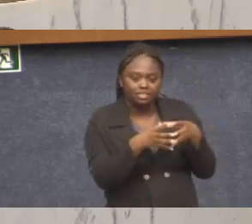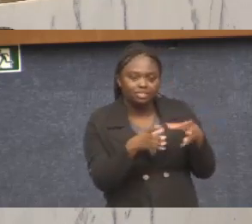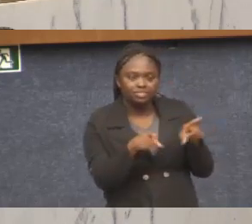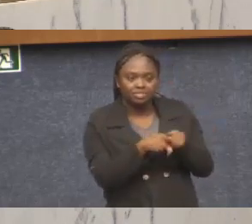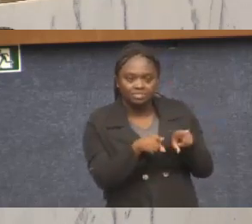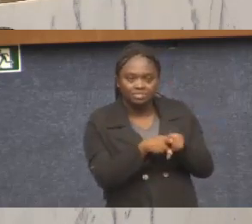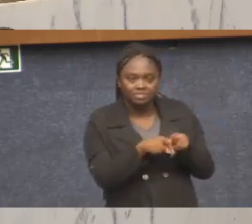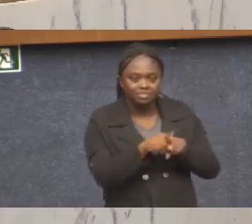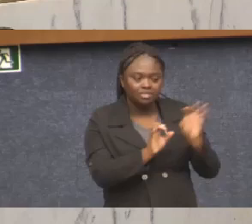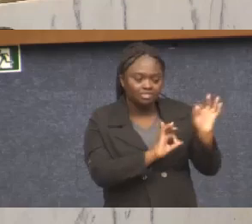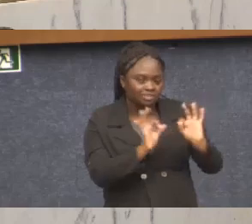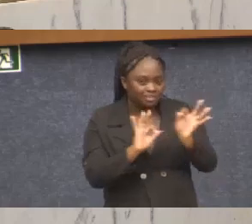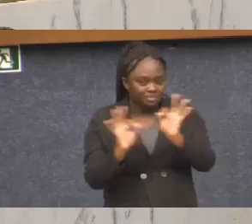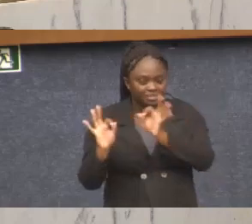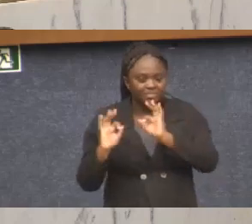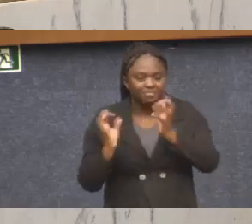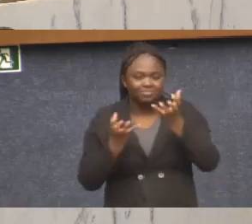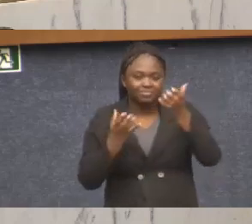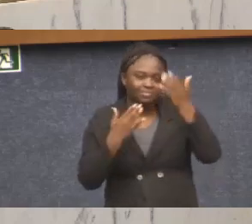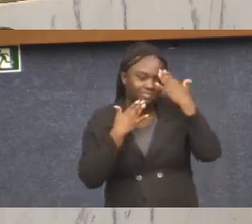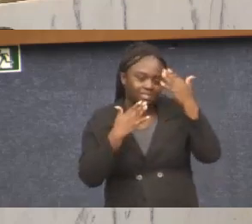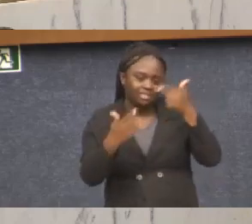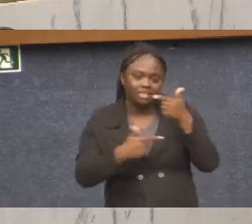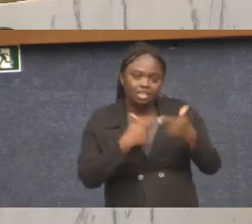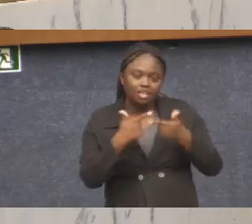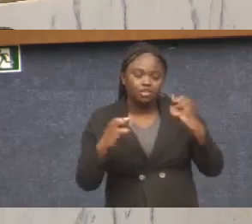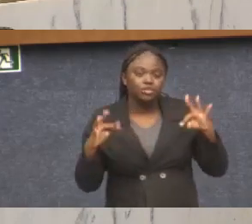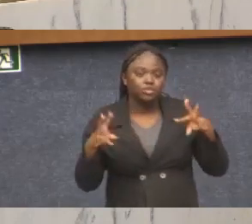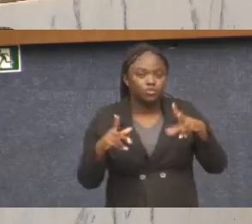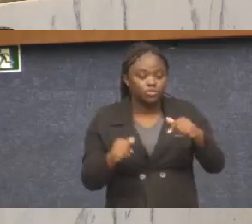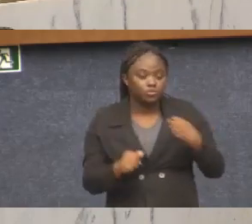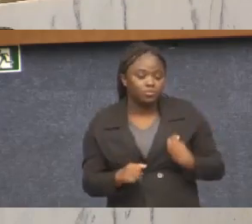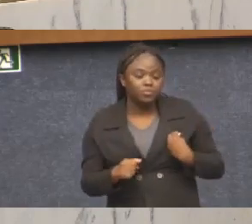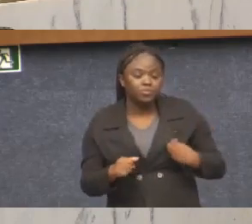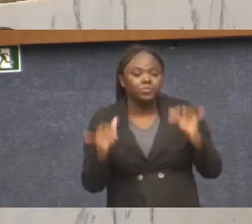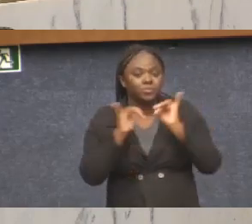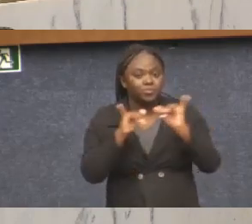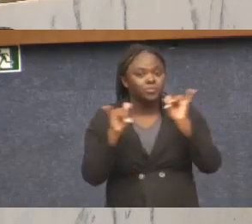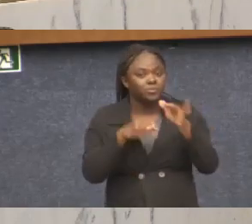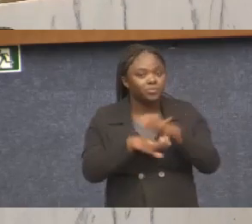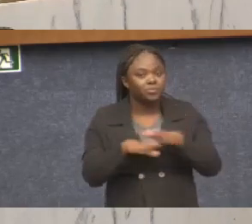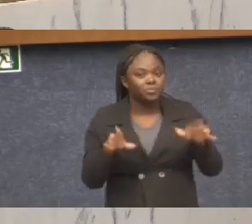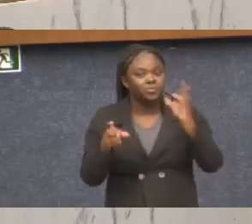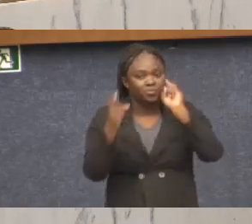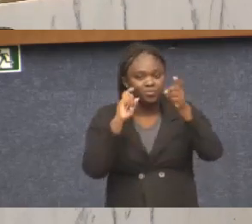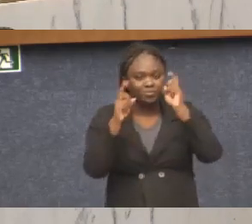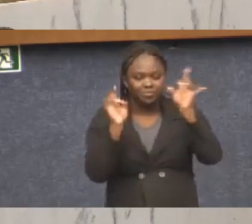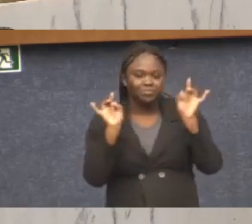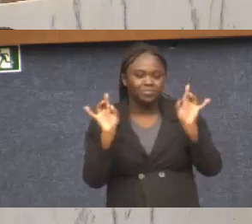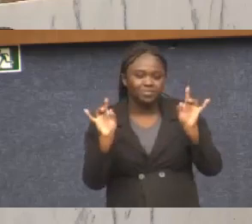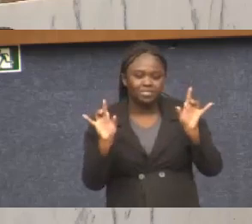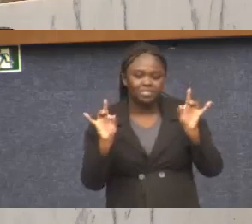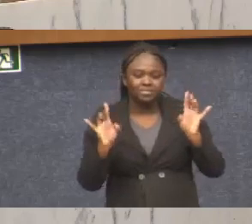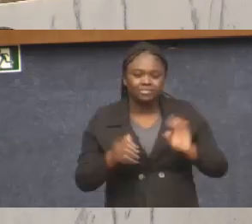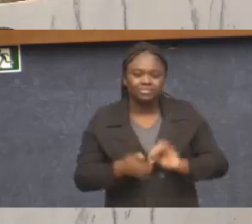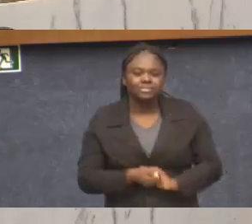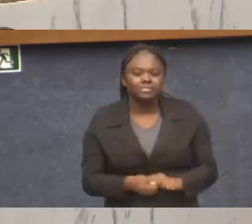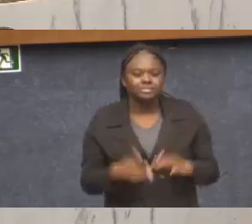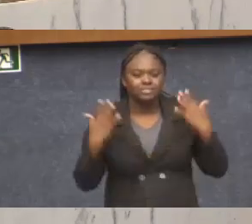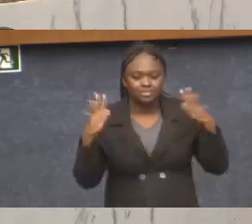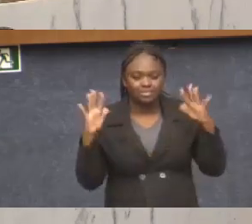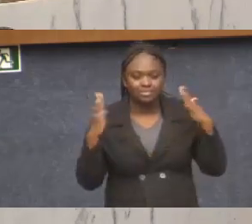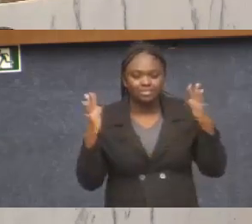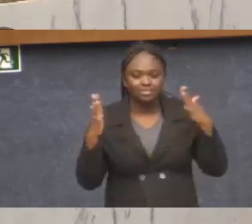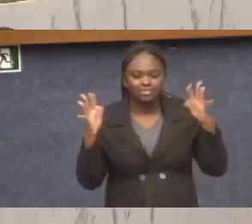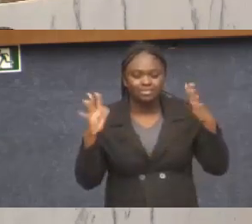gostaria de agradecer pelo trabalho, e a todos os presentes aqui. Declaro encerrada essa reunião especial.